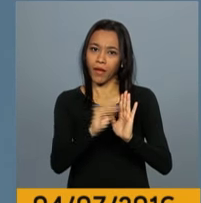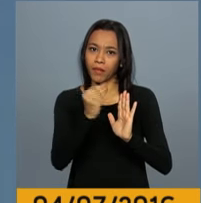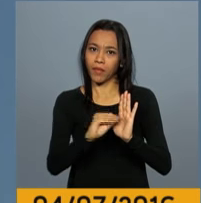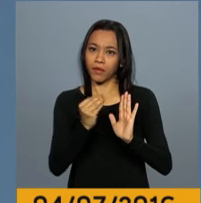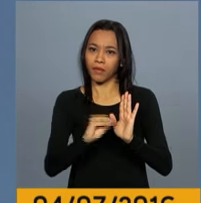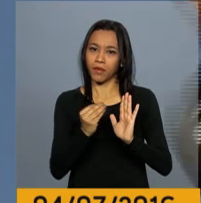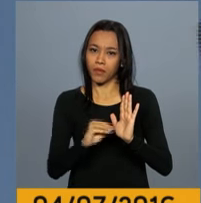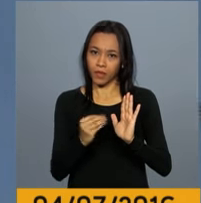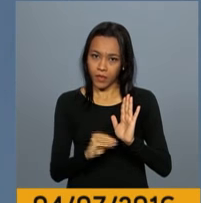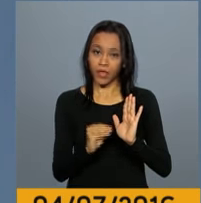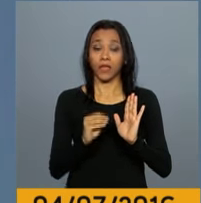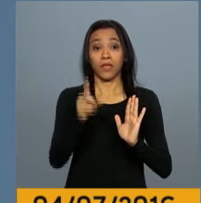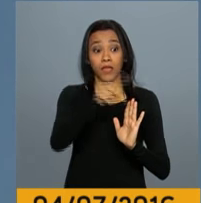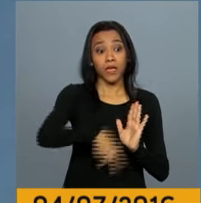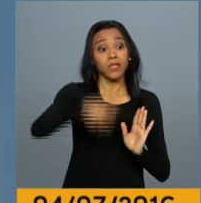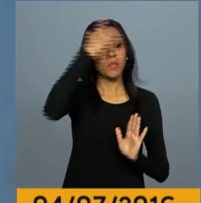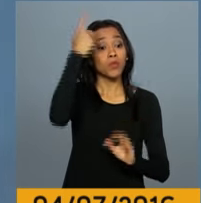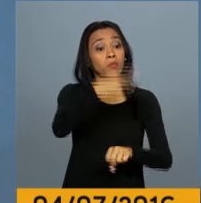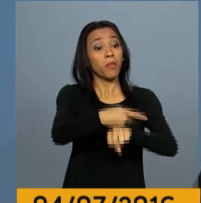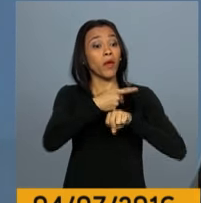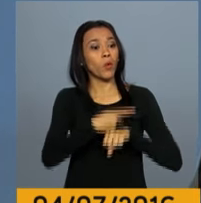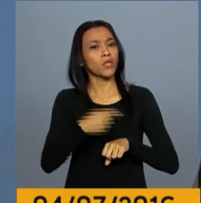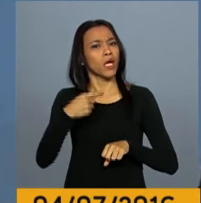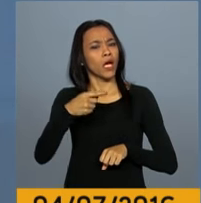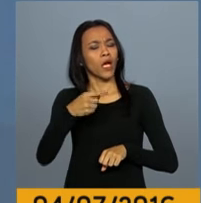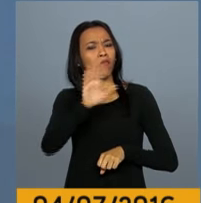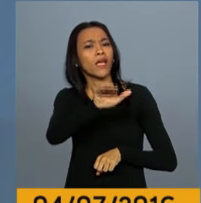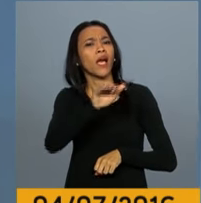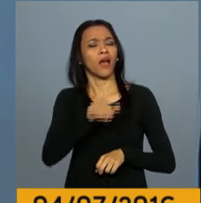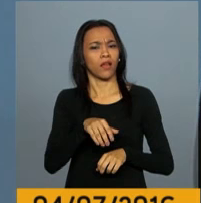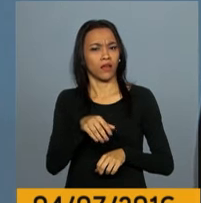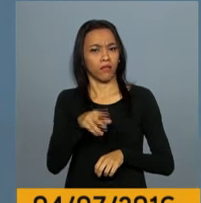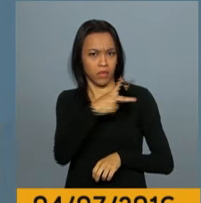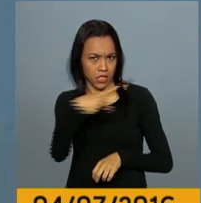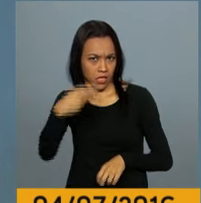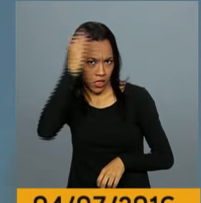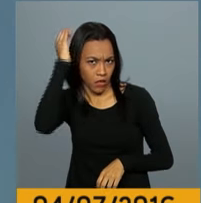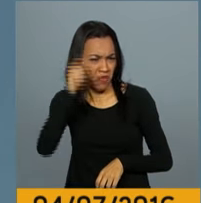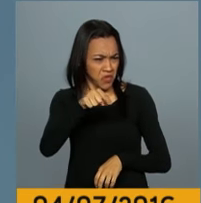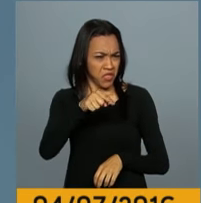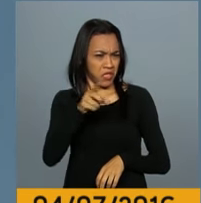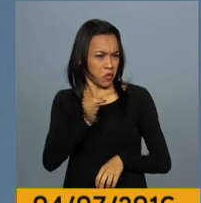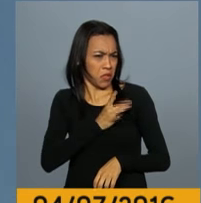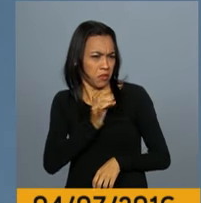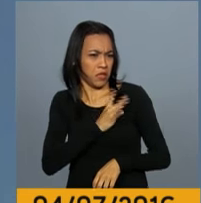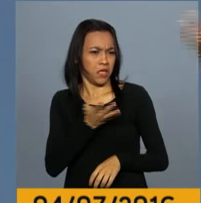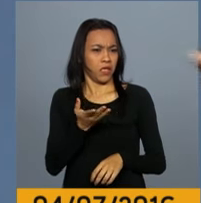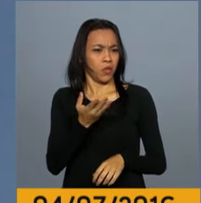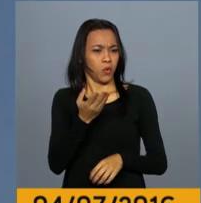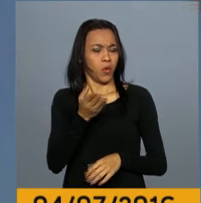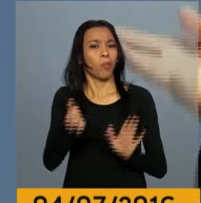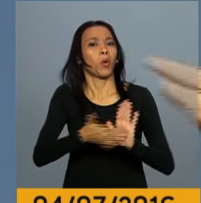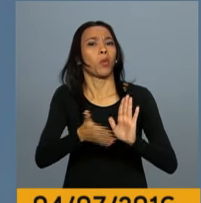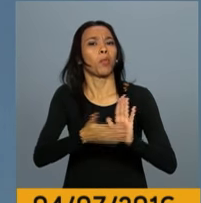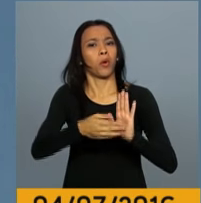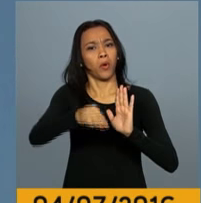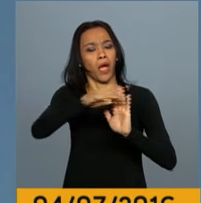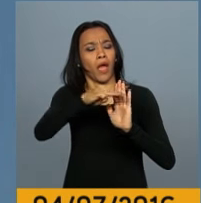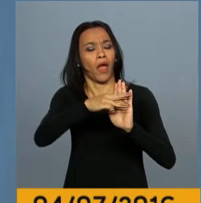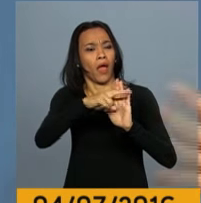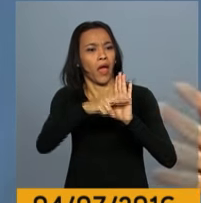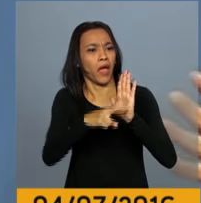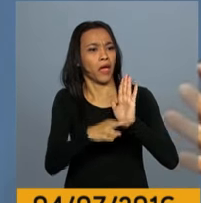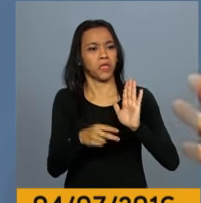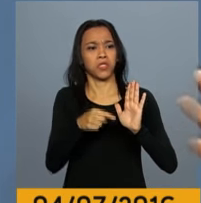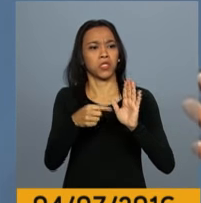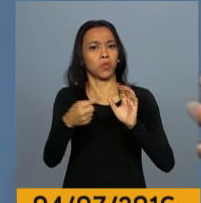impopulares. E as pessoas me perguntam, mas você não teme propor medidas impopulares?